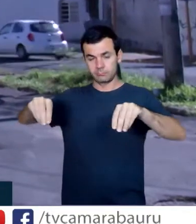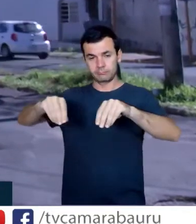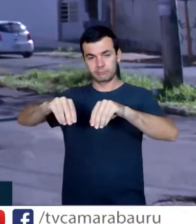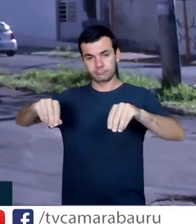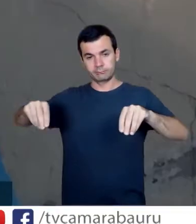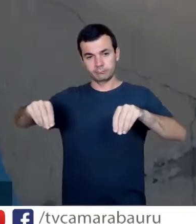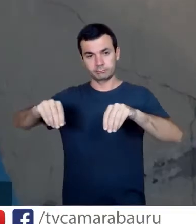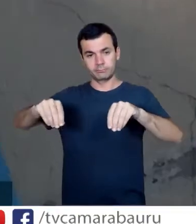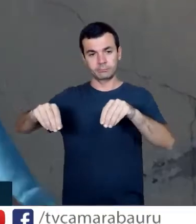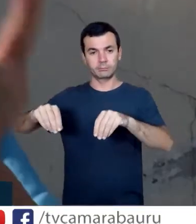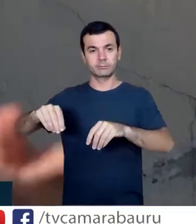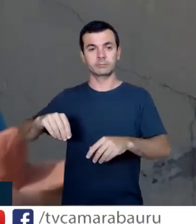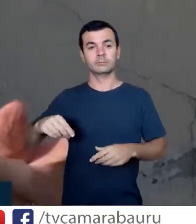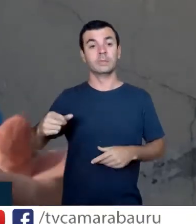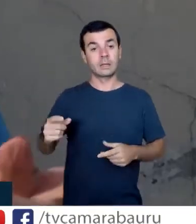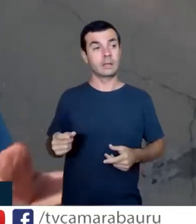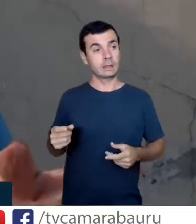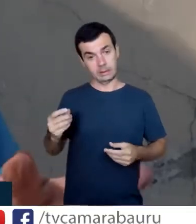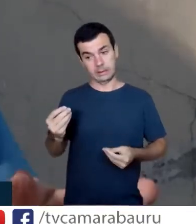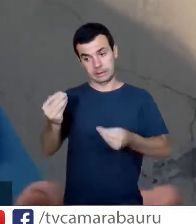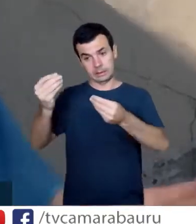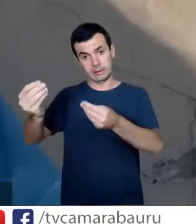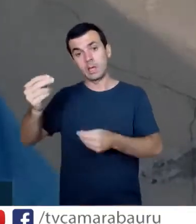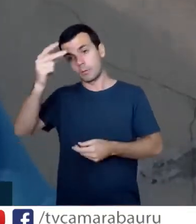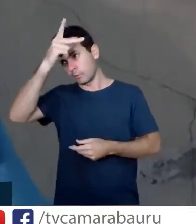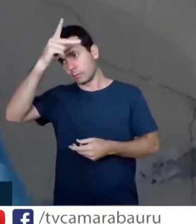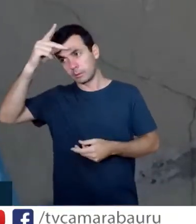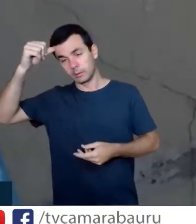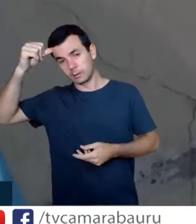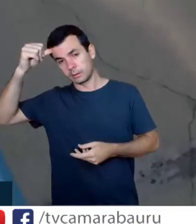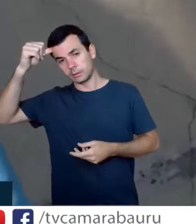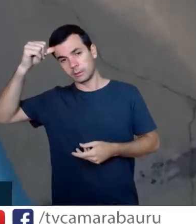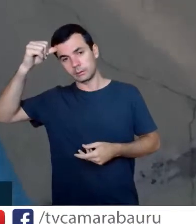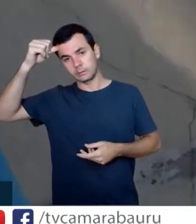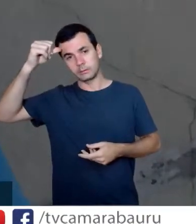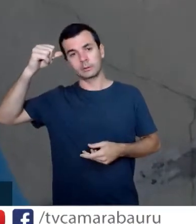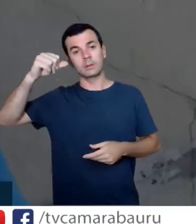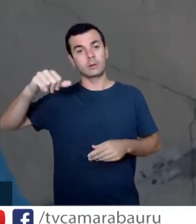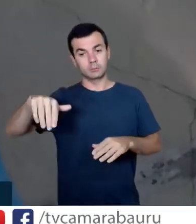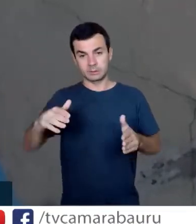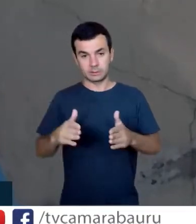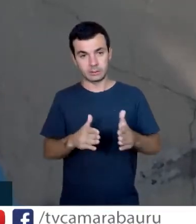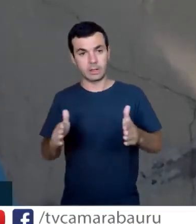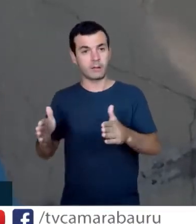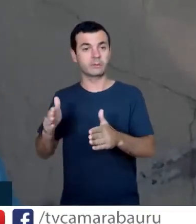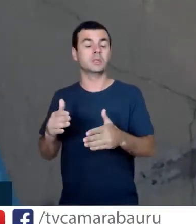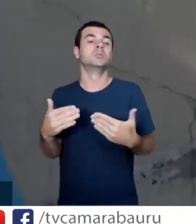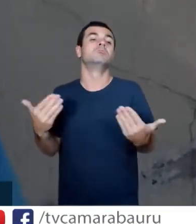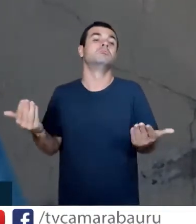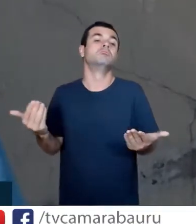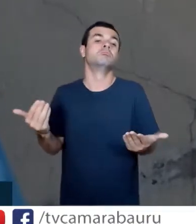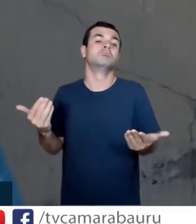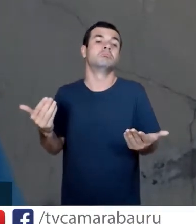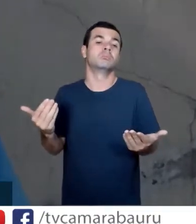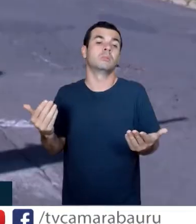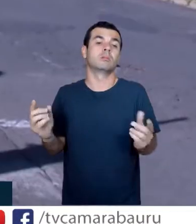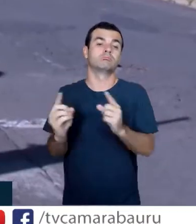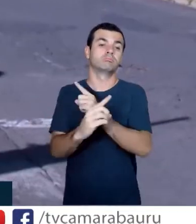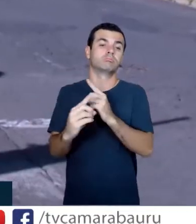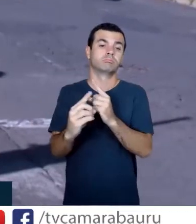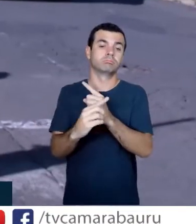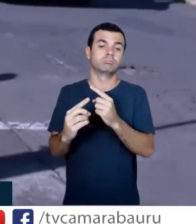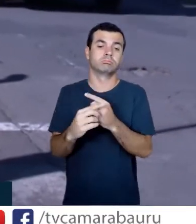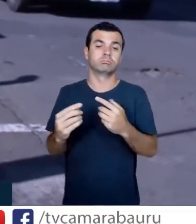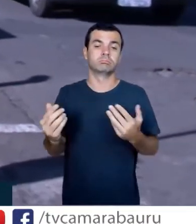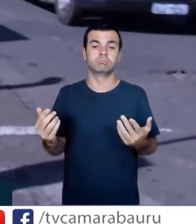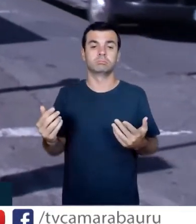para a prefeitura, para ele fazer a avenida, e acabou tudo do nada. Ninguém apareceu mais.